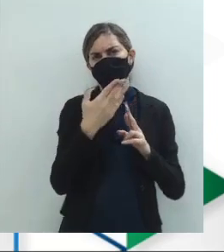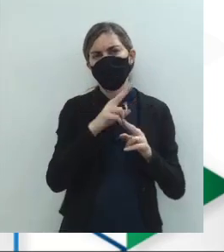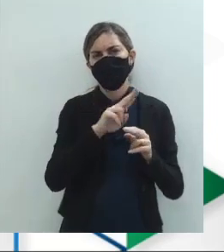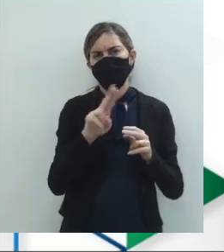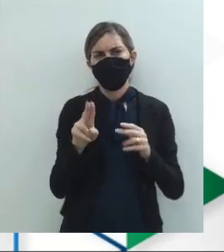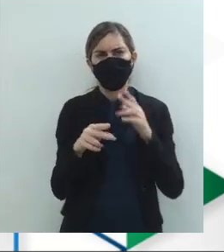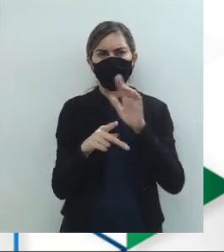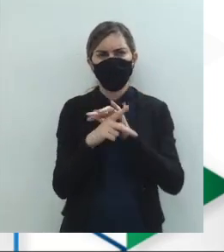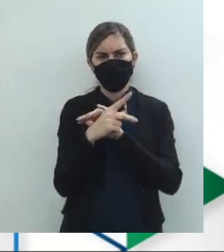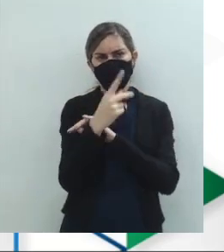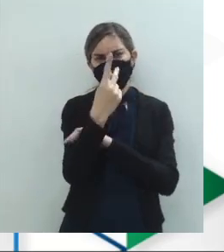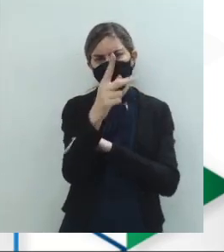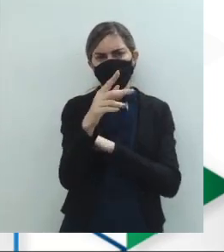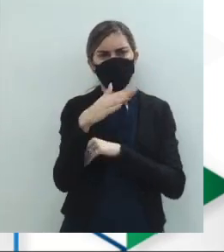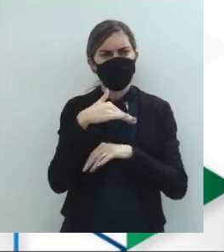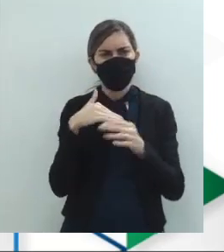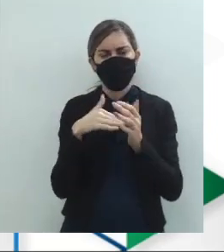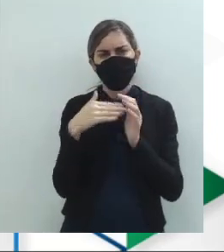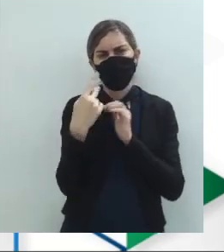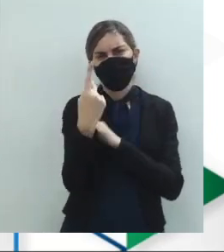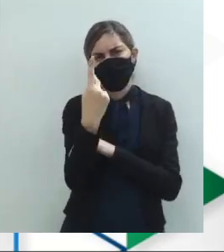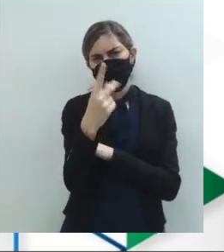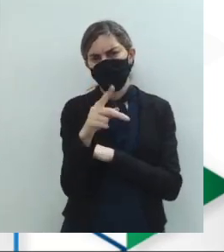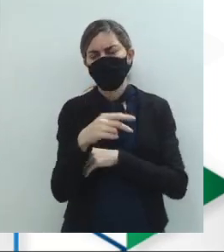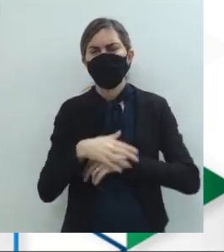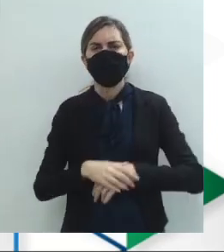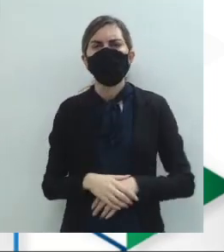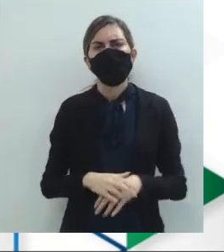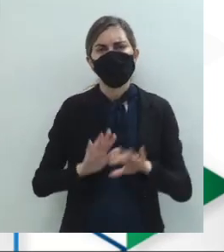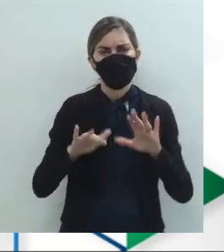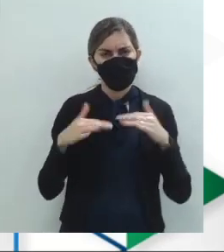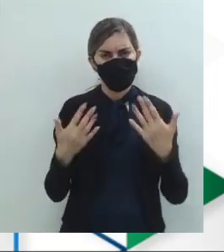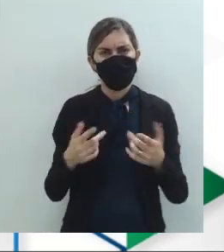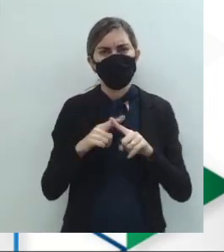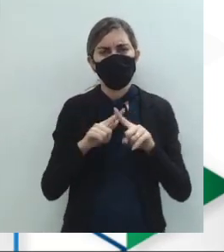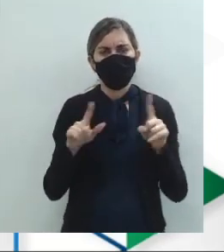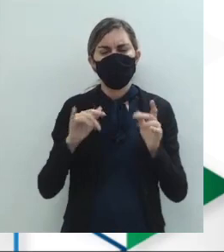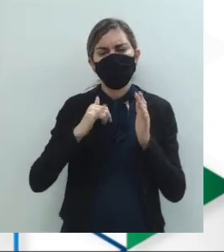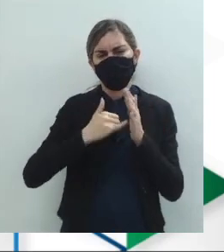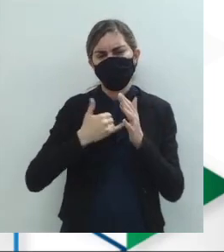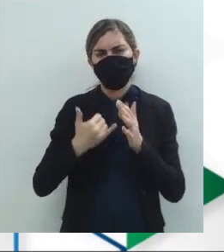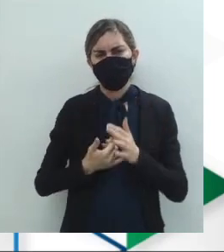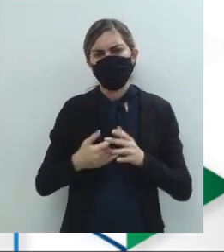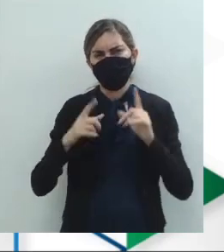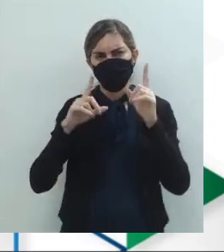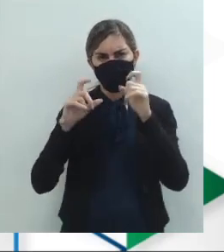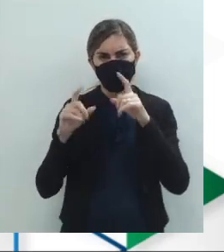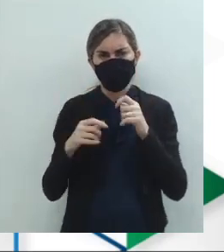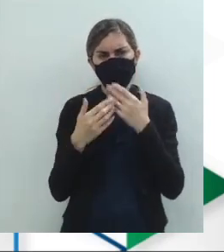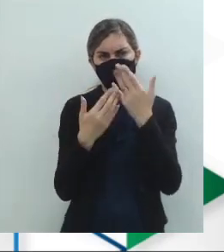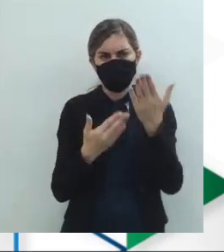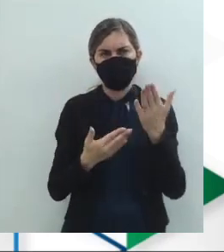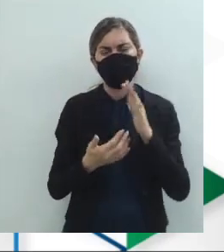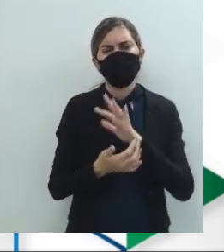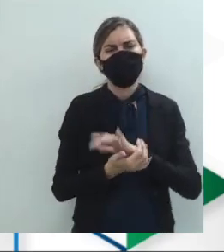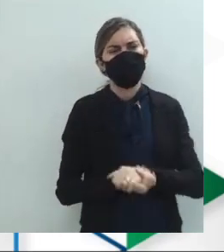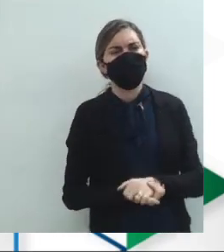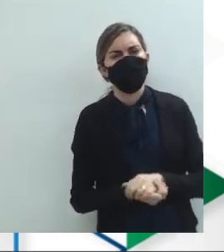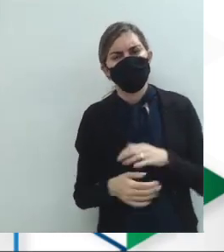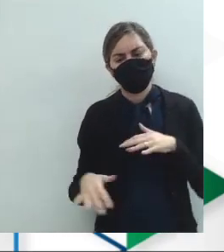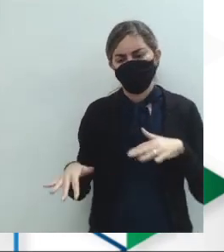nomes específicos de todos eles. Então, é mais um registro de imagem mesmo. E aí,